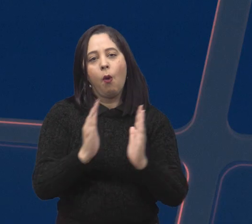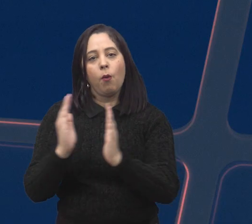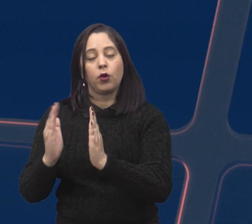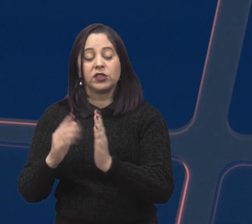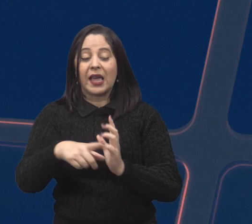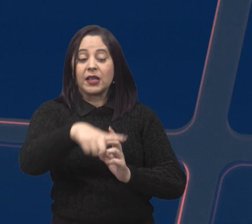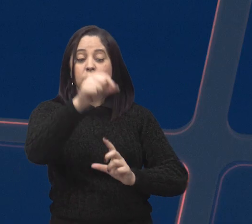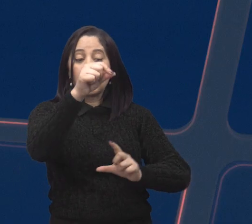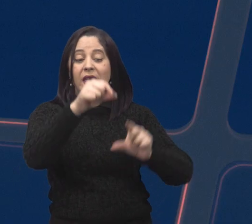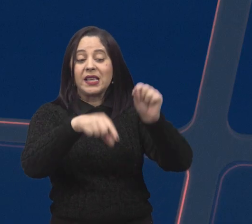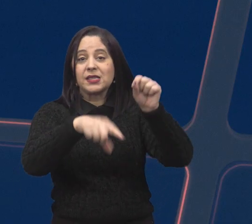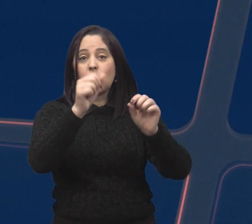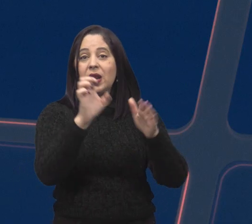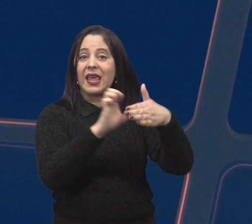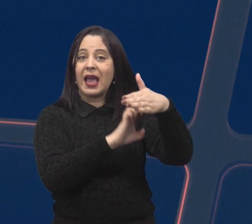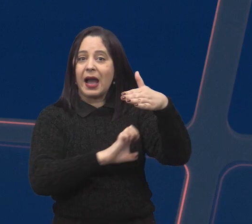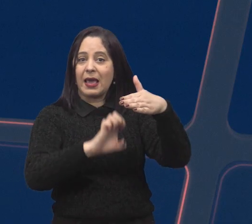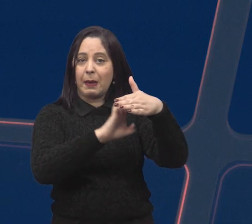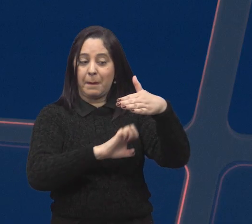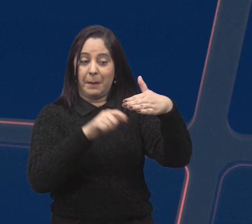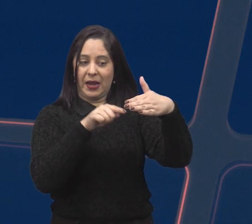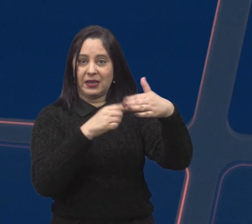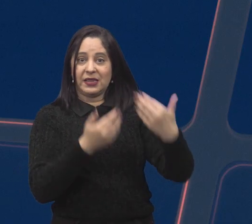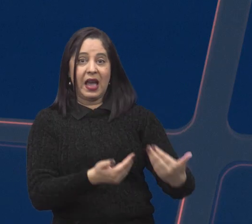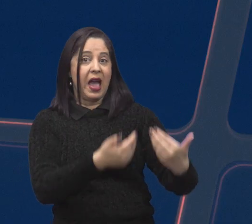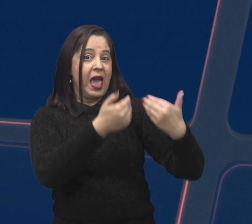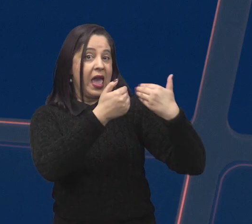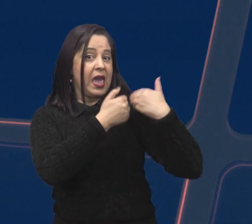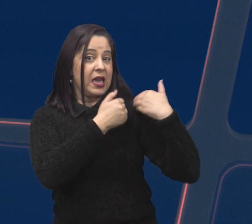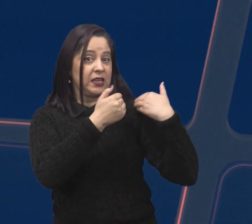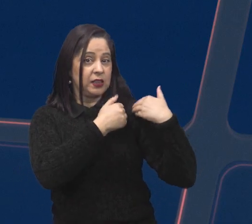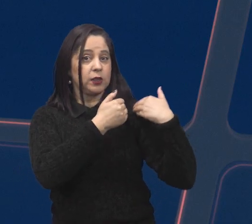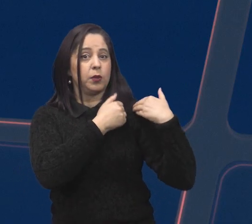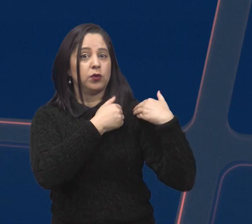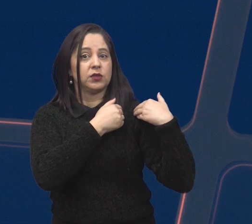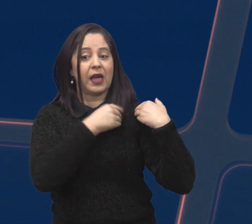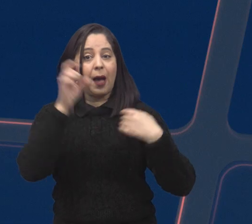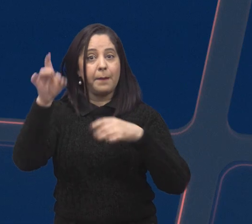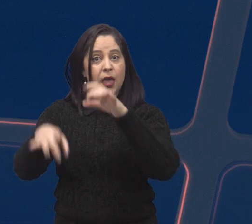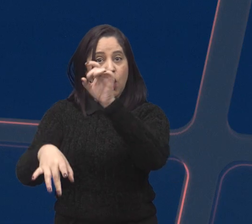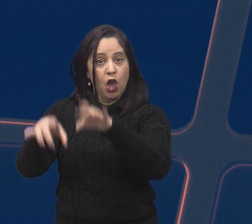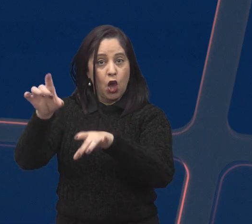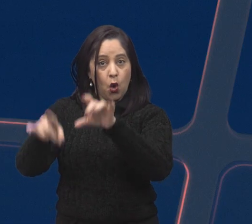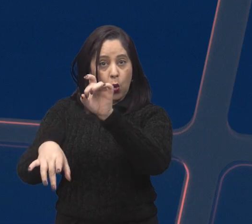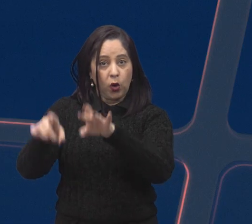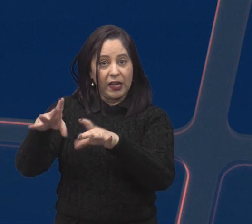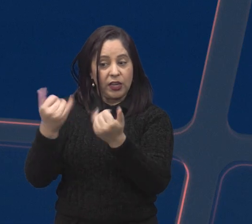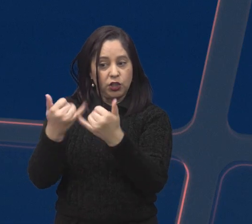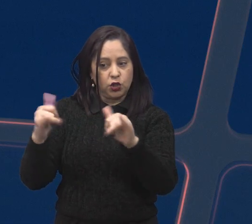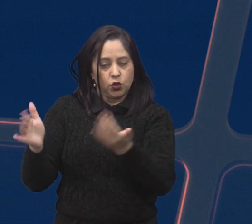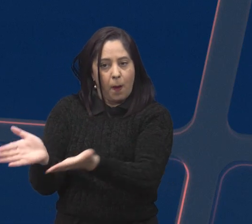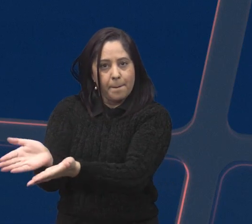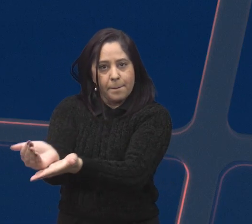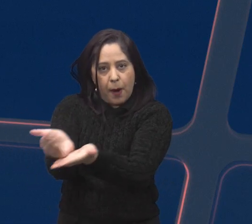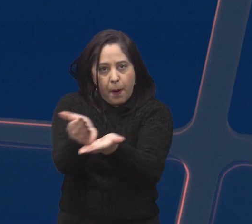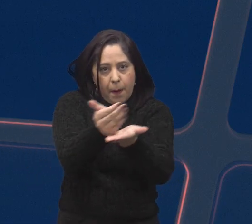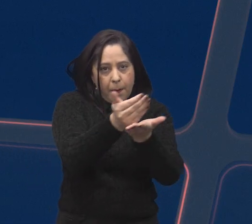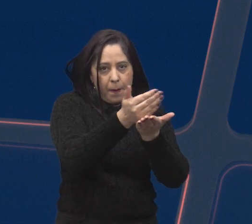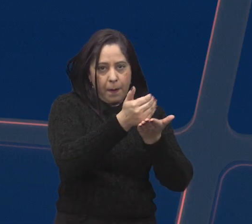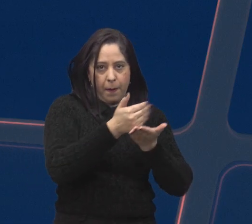empresa que vai ficar responsável por recolher e dar o destino correto aos resíduos de